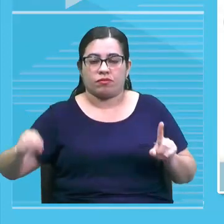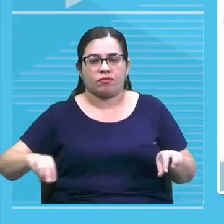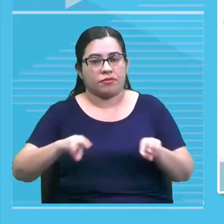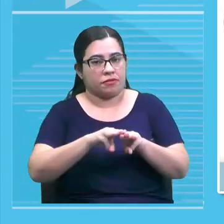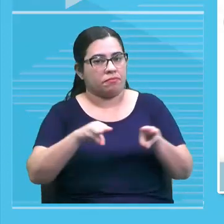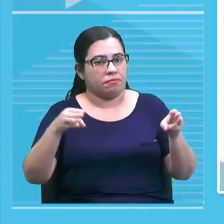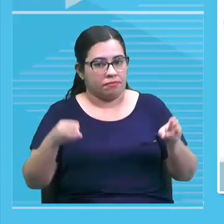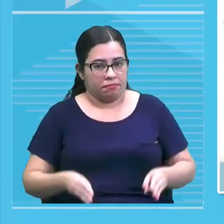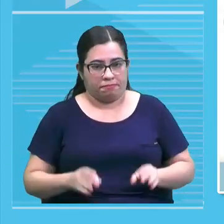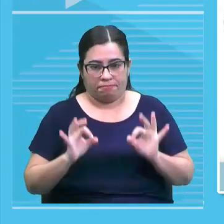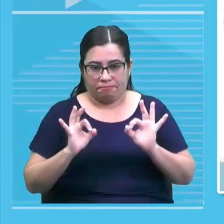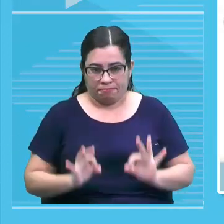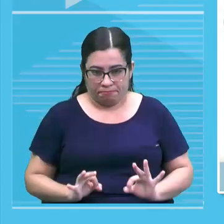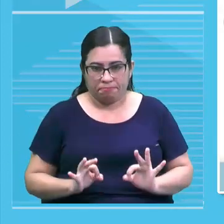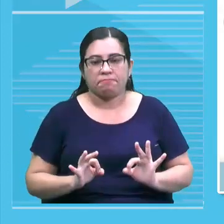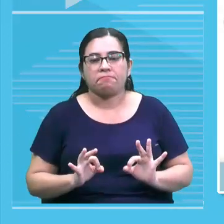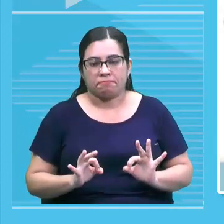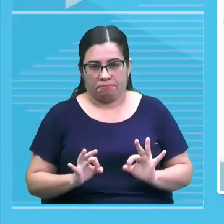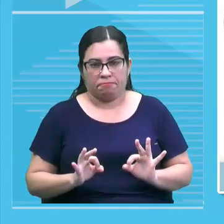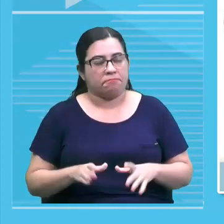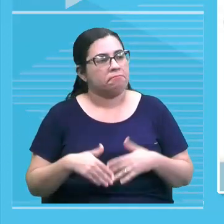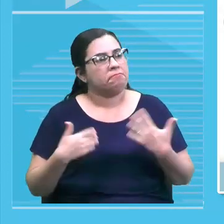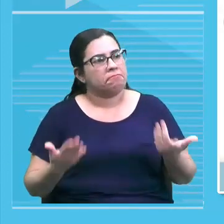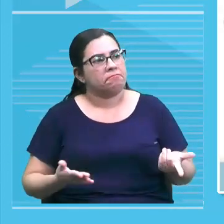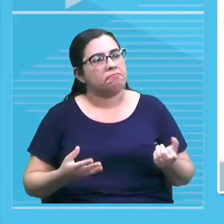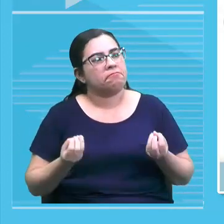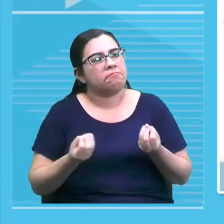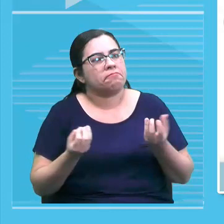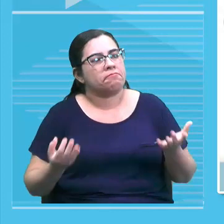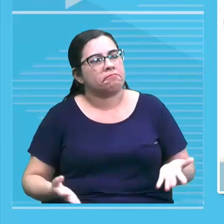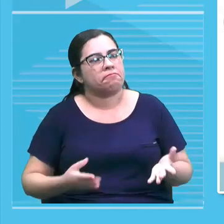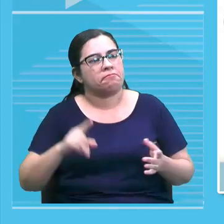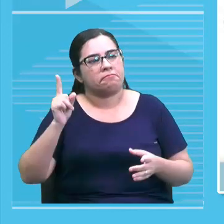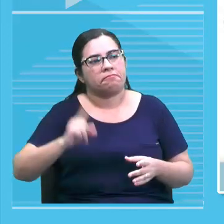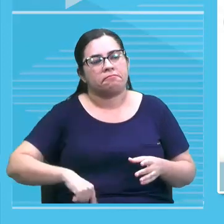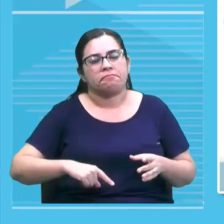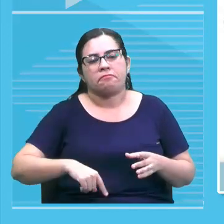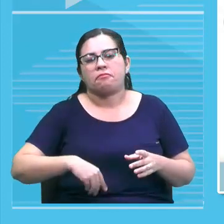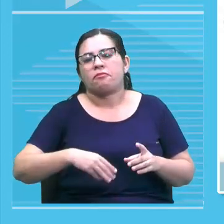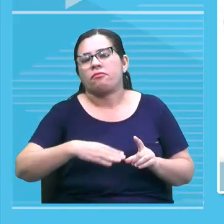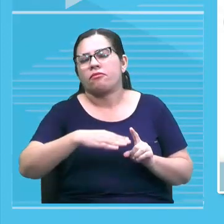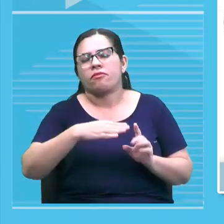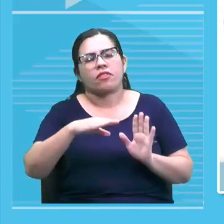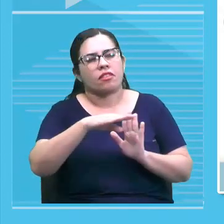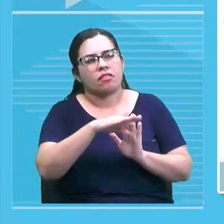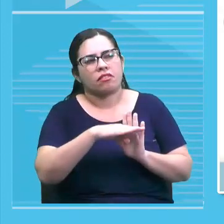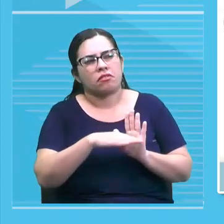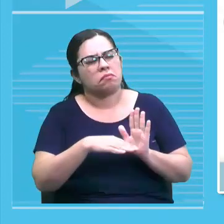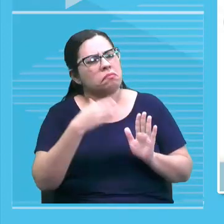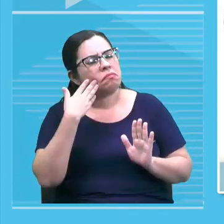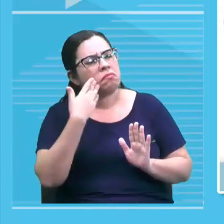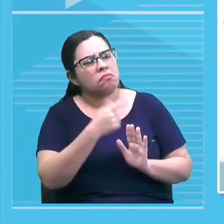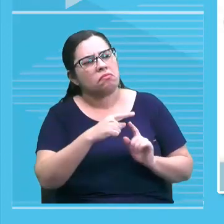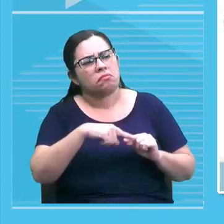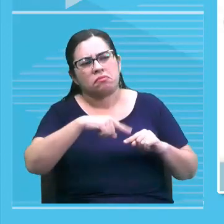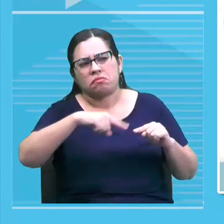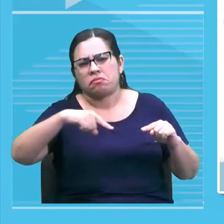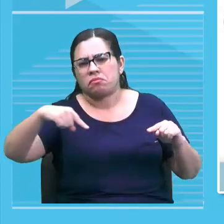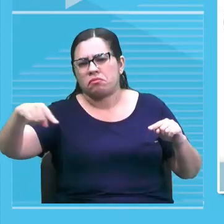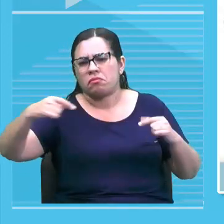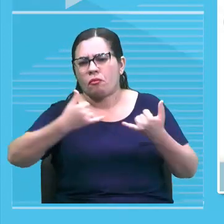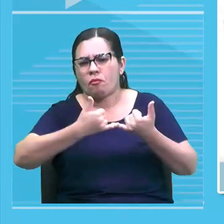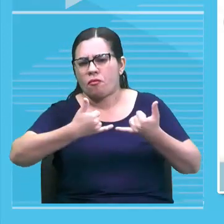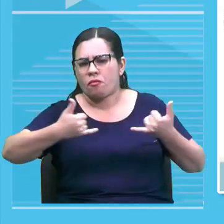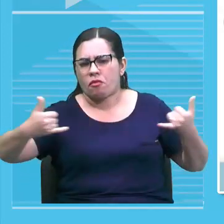tá essa lista de ondas eletromagnéticas o conjunto de todas